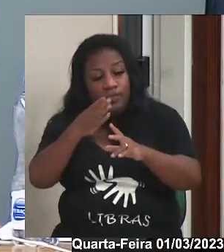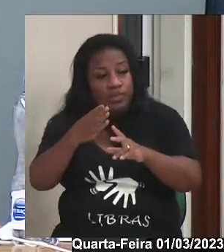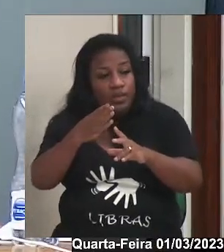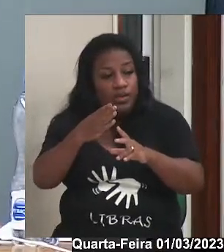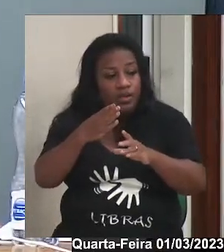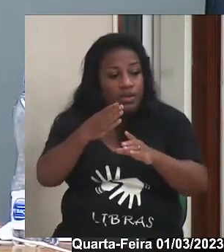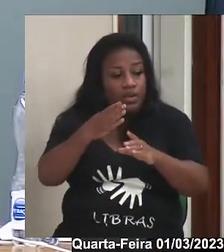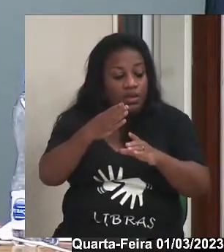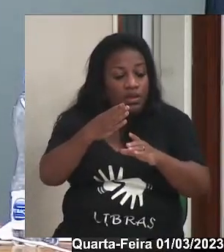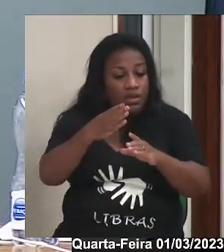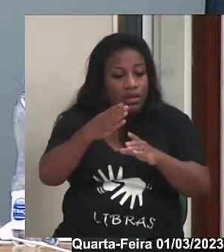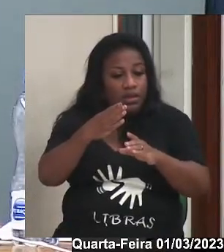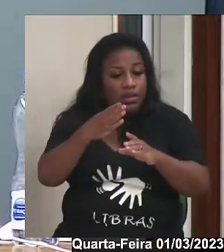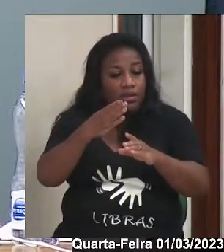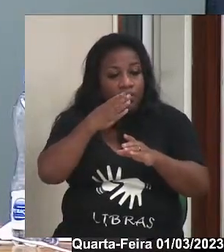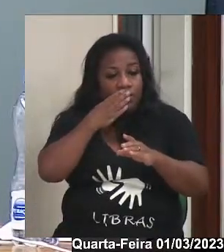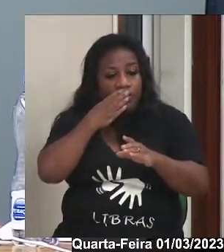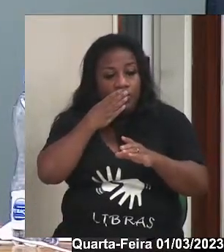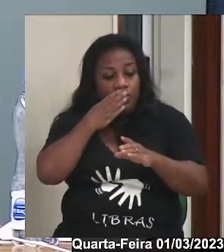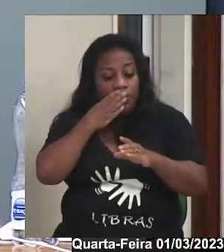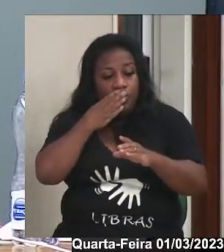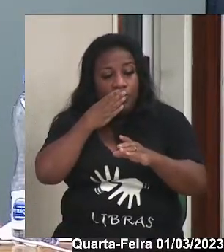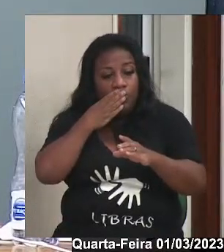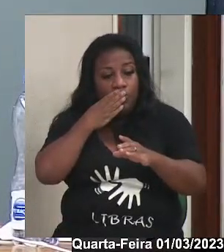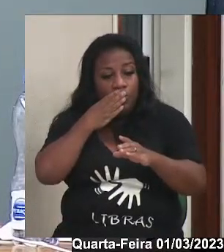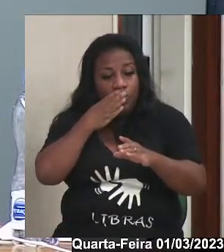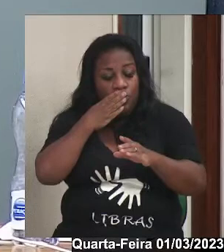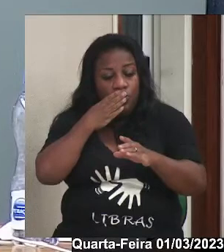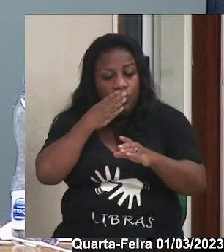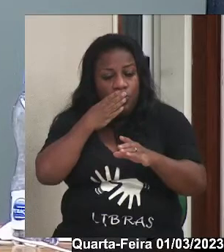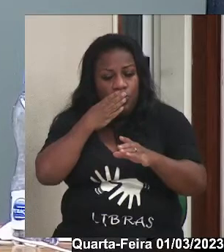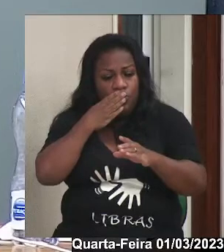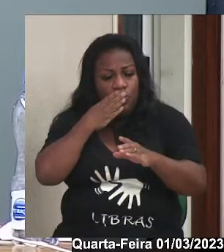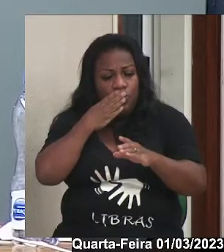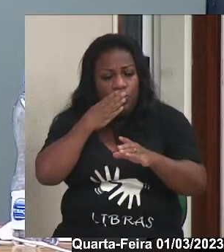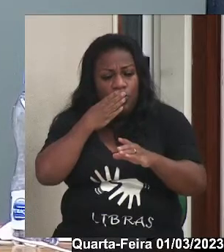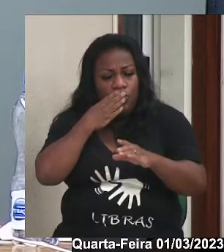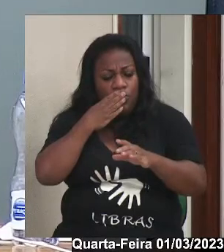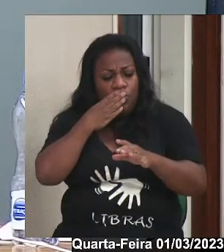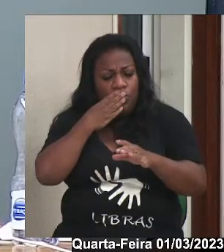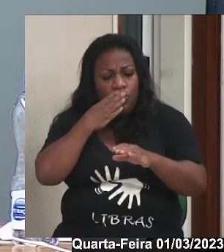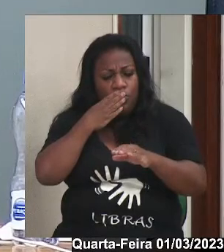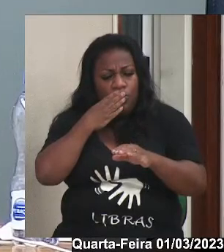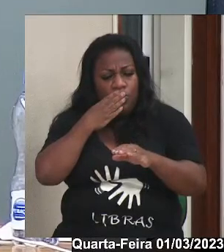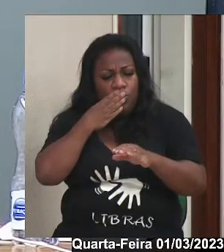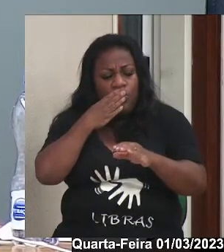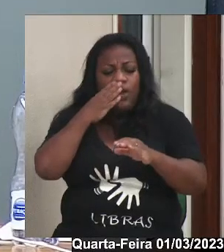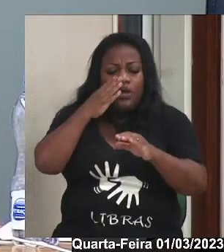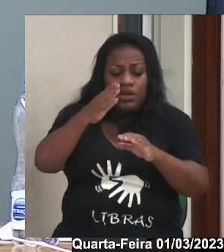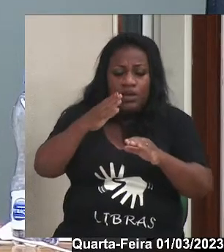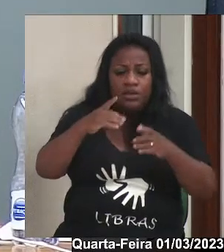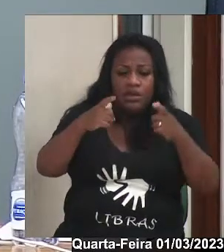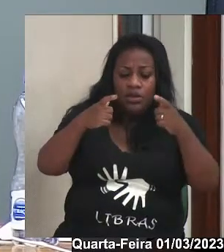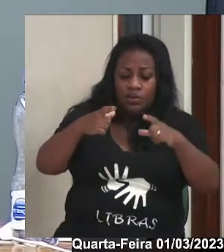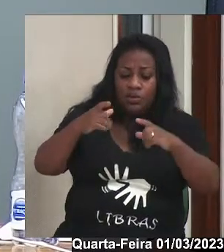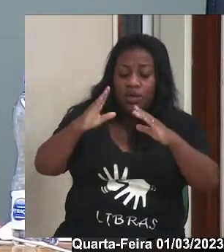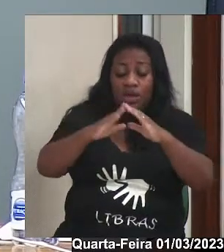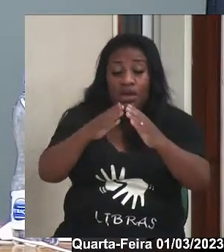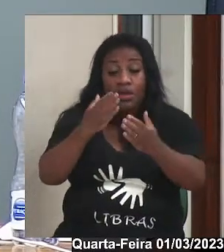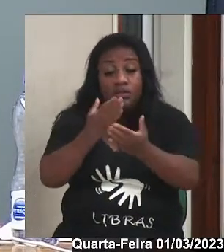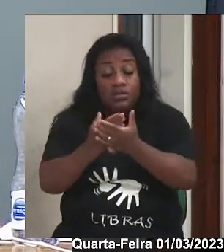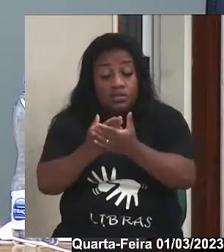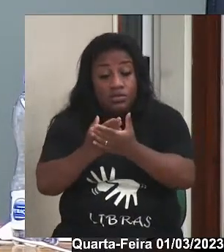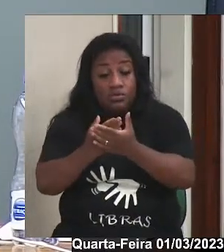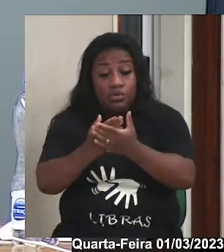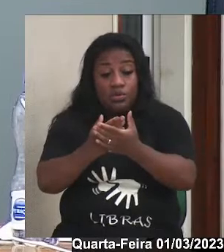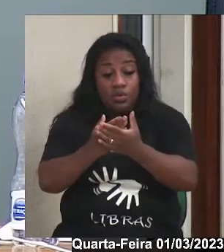estudo para aderência através da Secretaria de Educação ao programa PDDE interativo nas escolas públicas